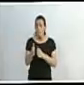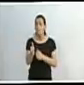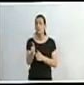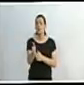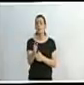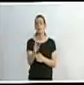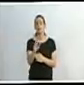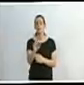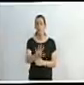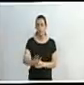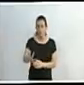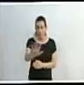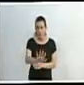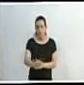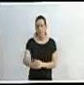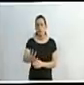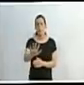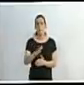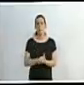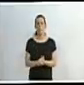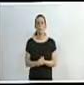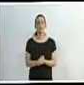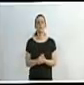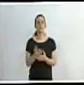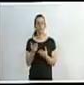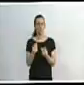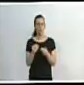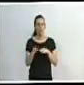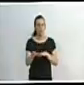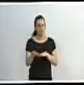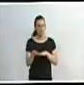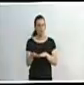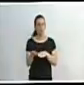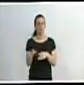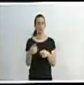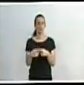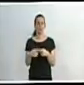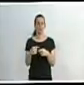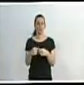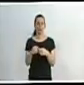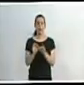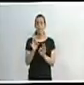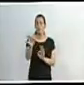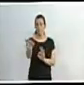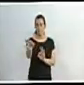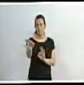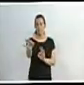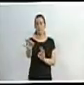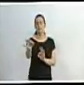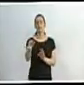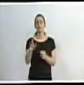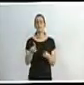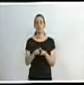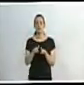bastante congestionada, inclusive, em dias, porque lá se retira também a Brita,